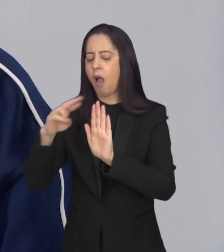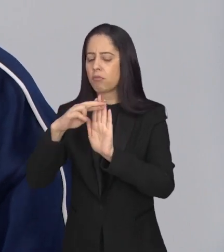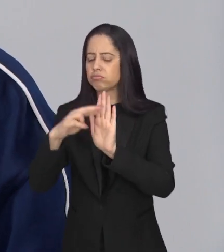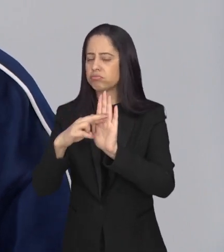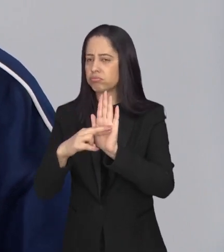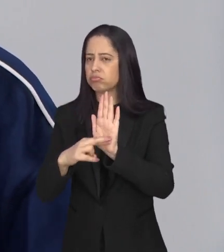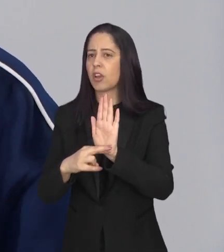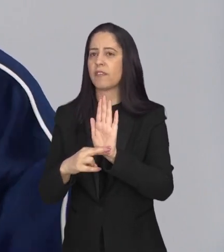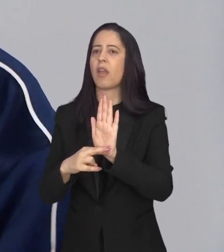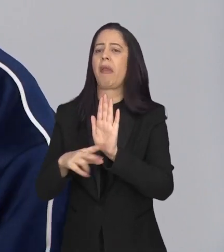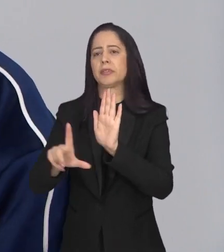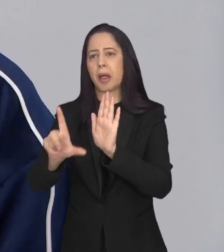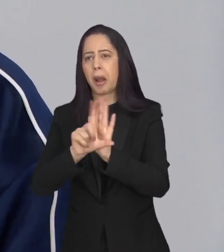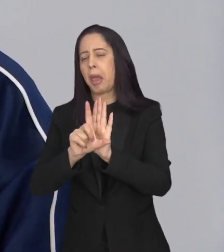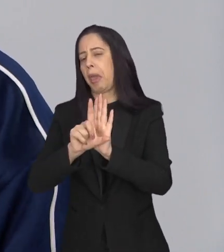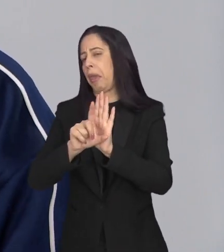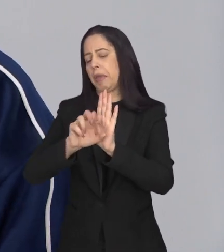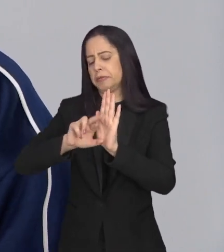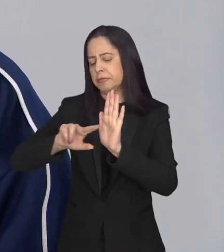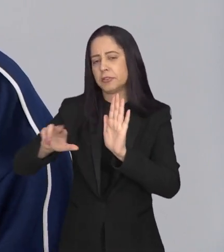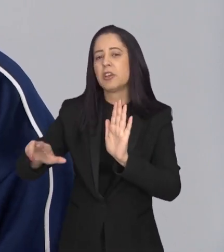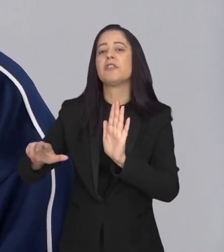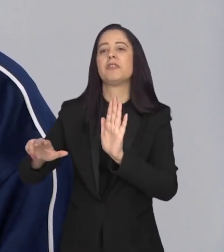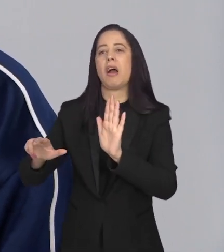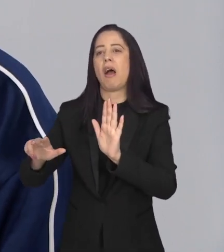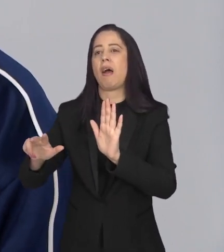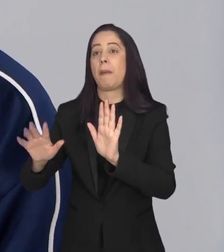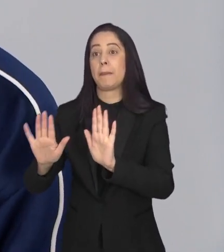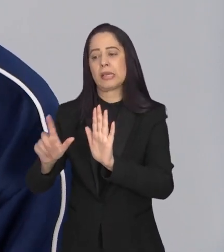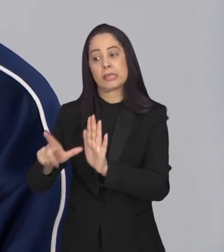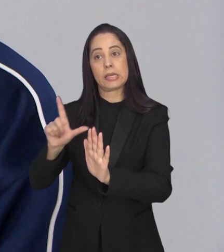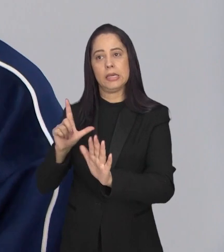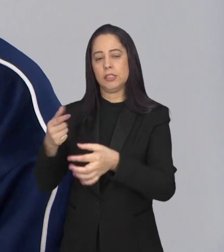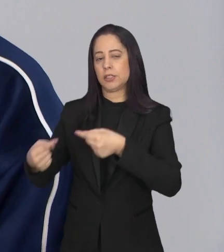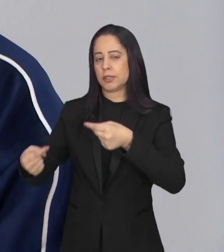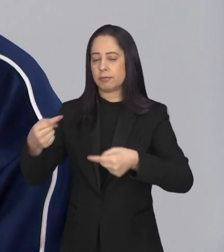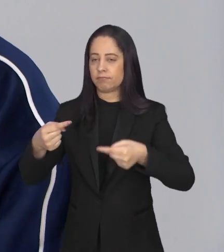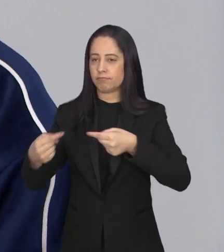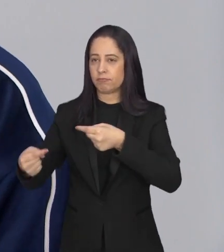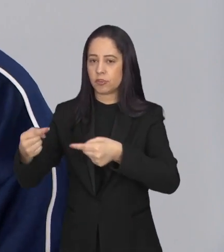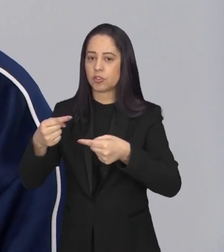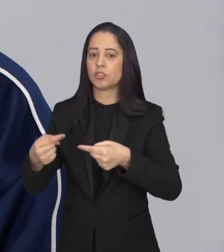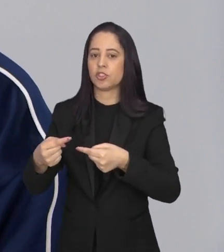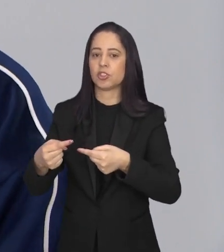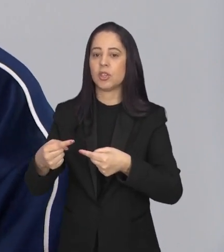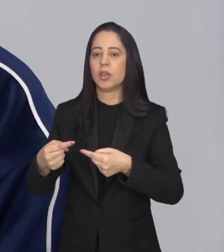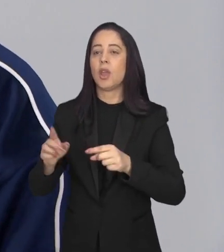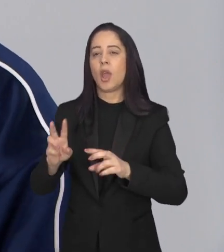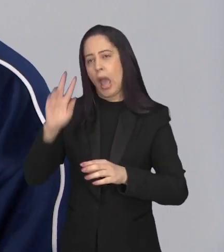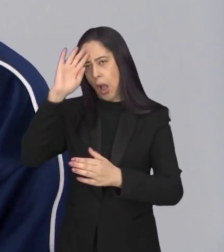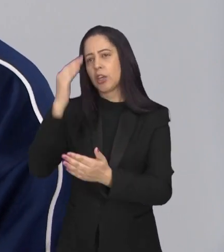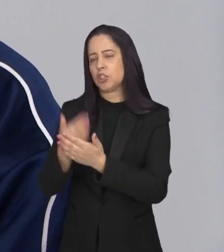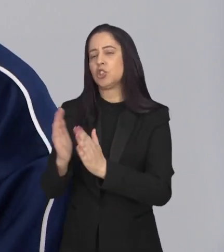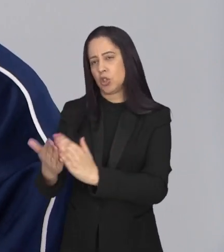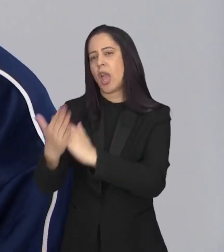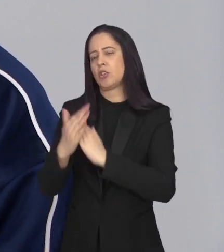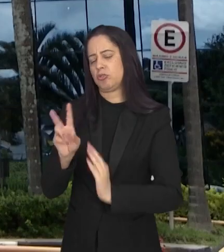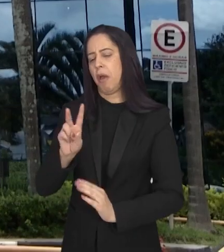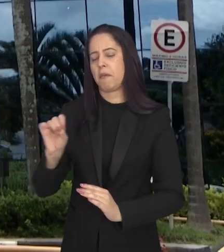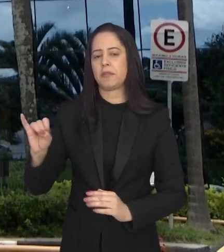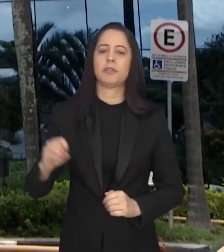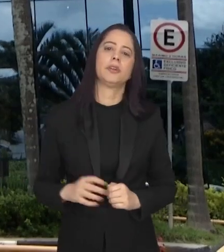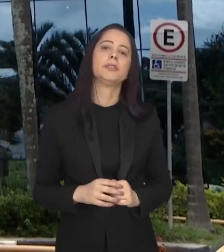mesmo padrão e ter aí uma regulamentação bem feita, bem debatida entre a sociedade. Eu creio que vai ajudar bastante,